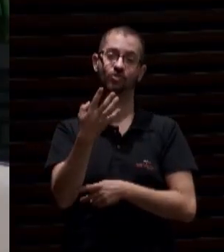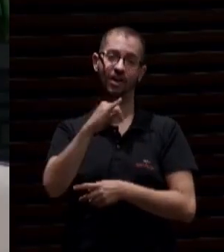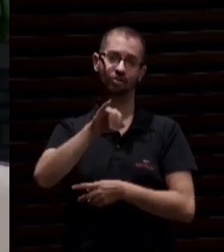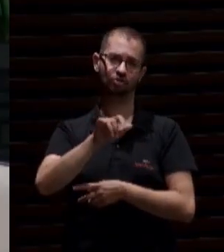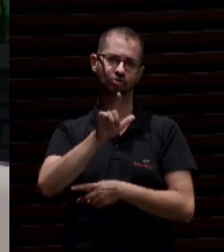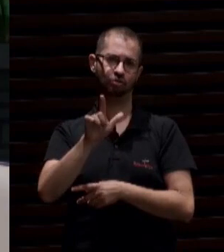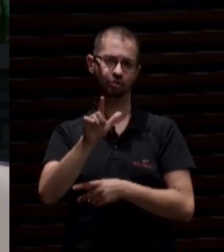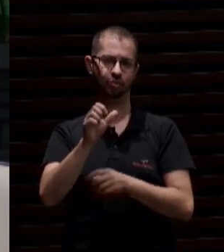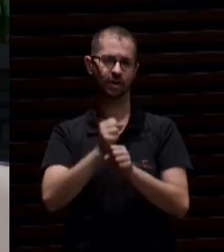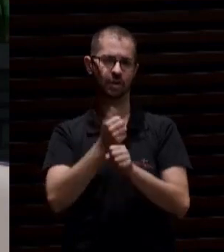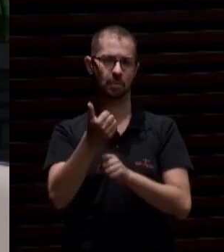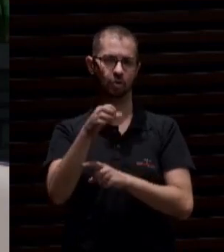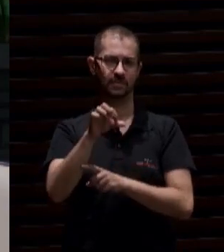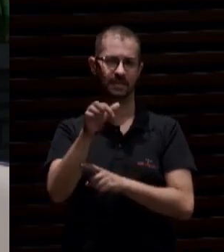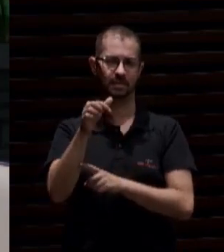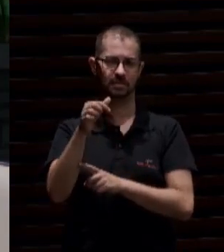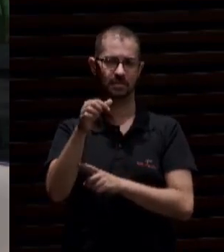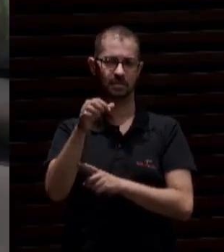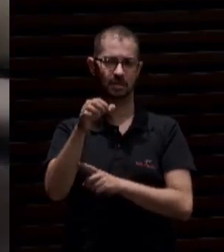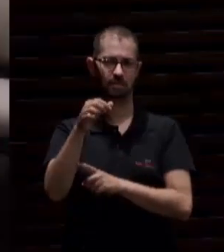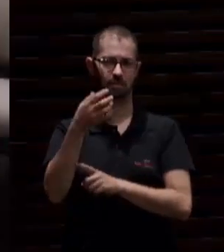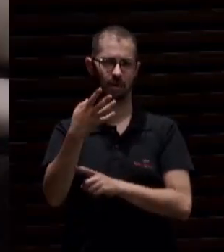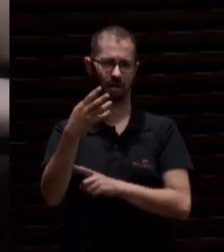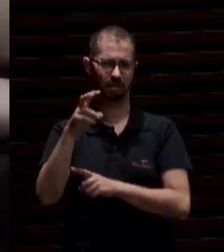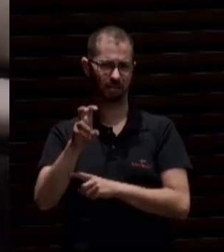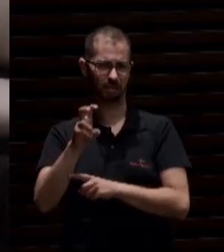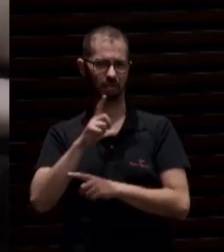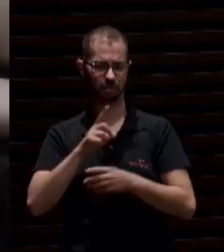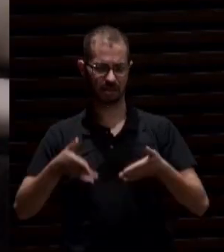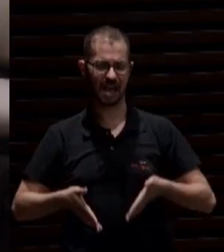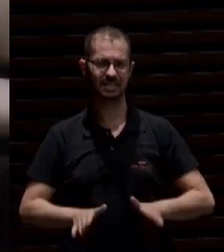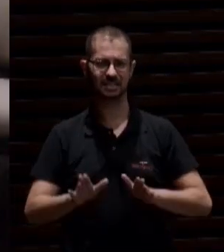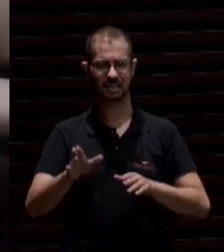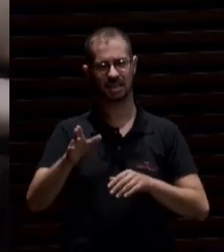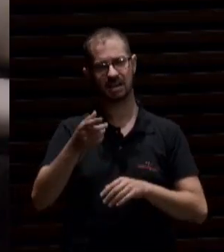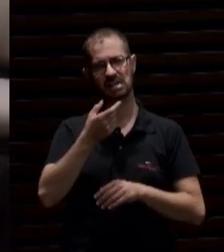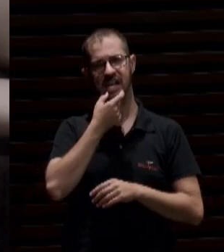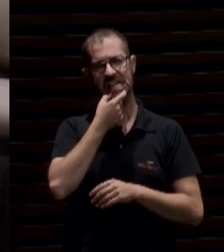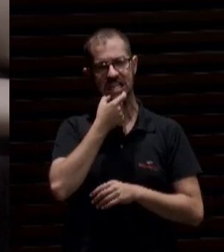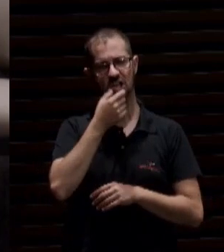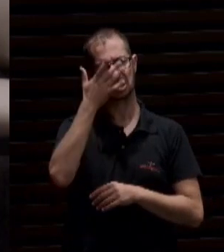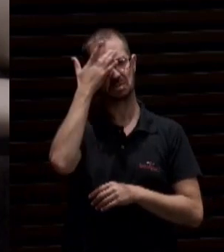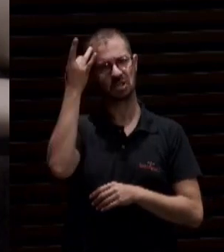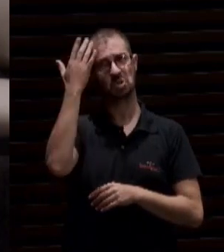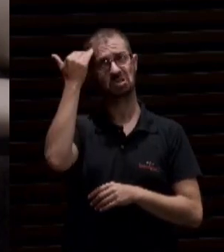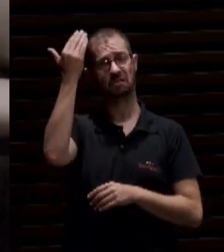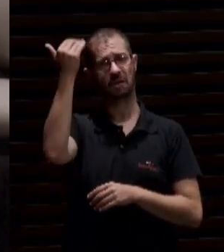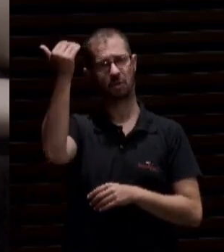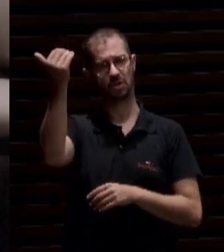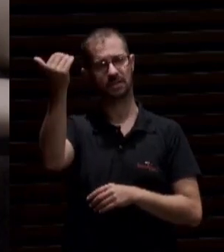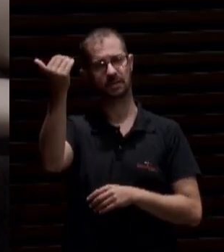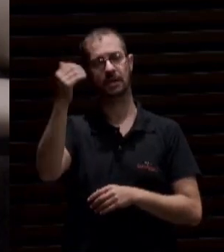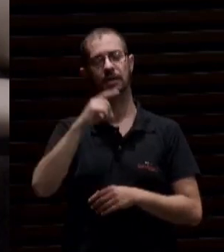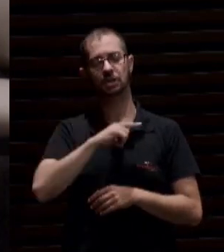24 de julho de 1725, nasci em Londres um dos homens mais influentes do Ocidente da história cristã moderna, John Newton.